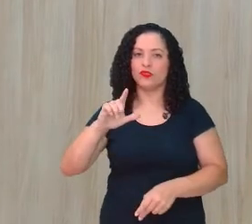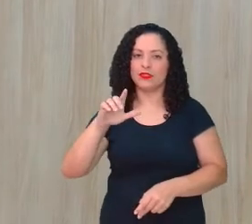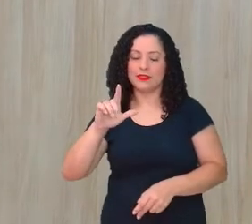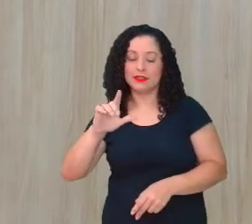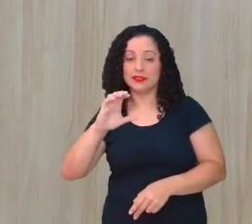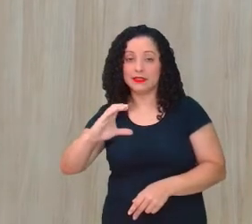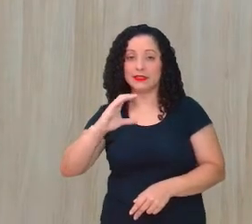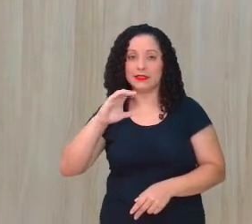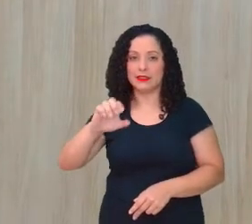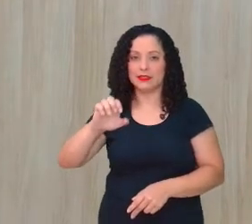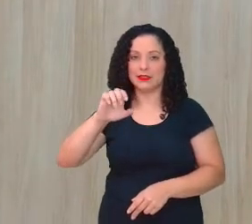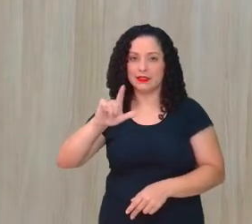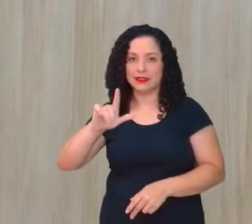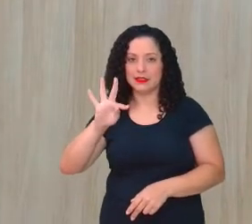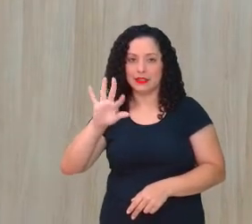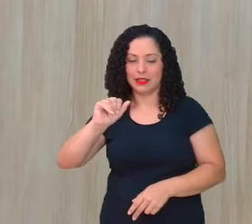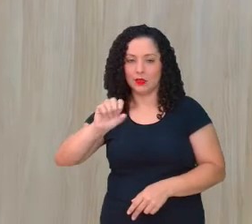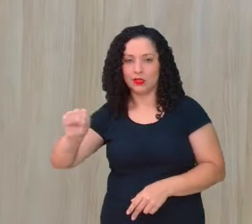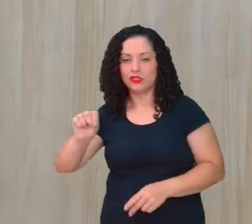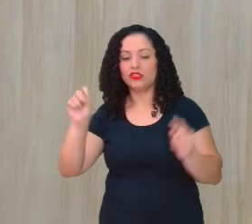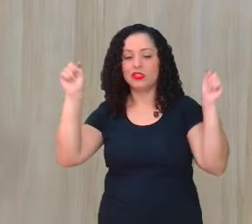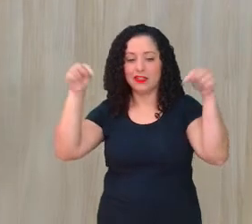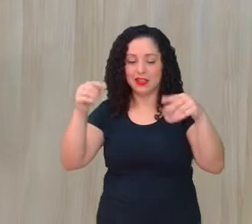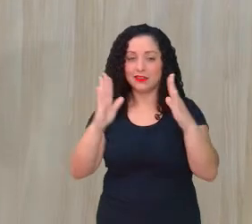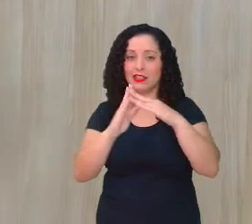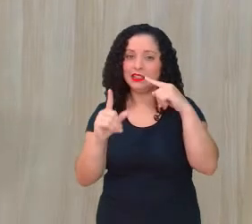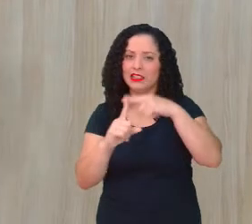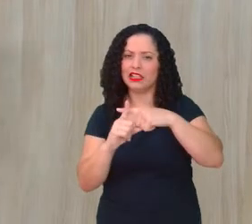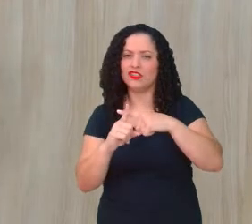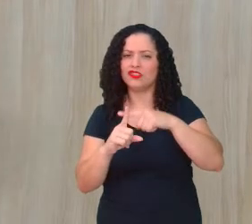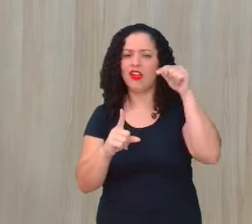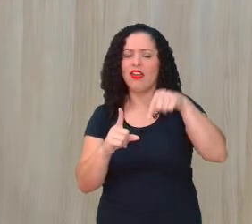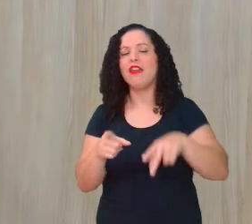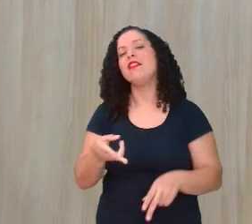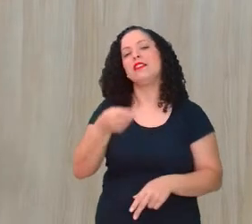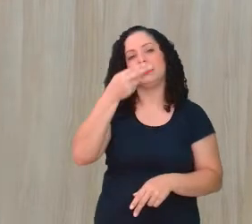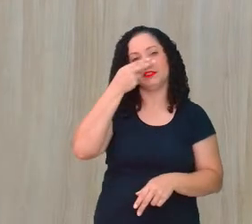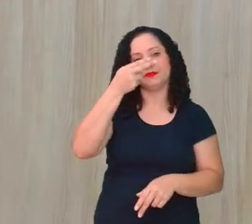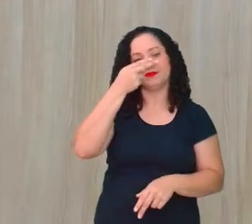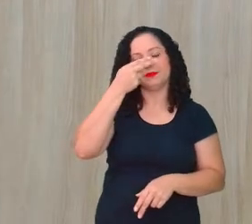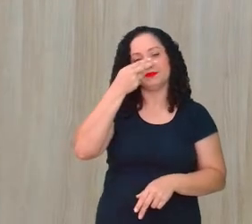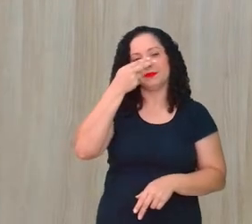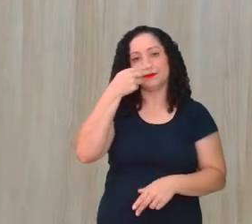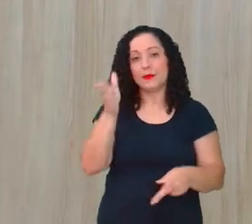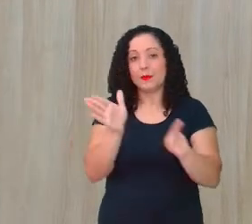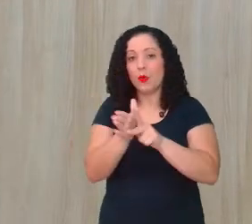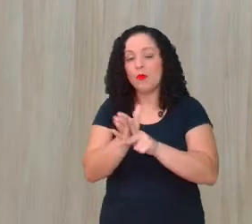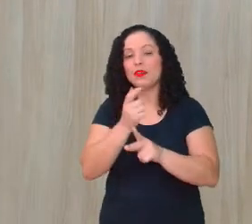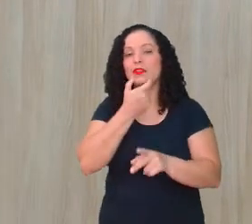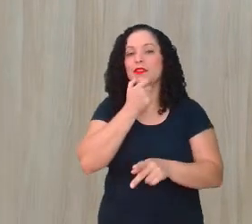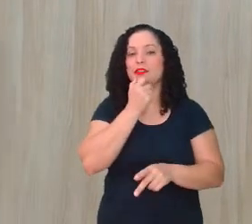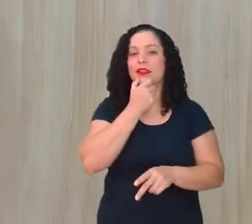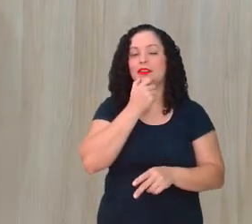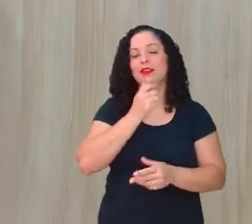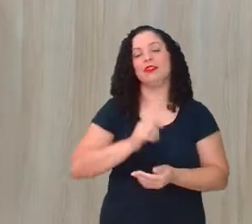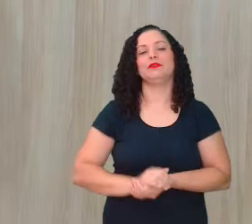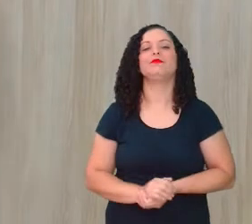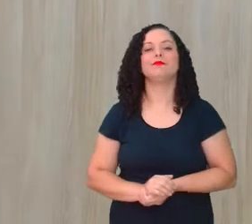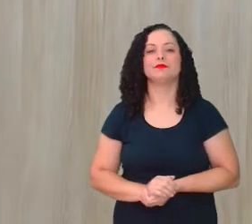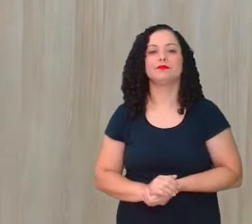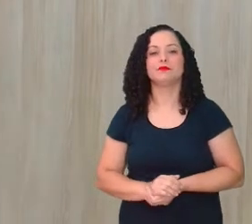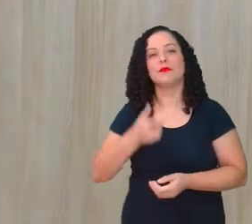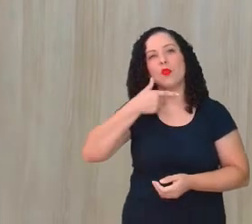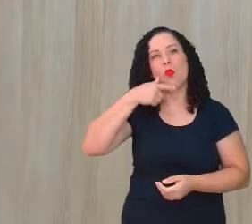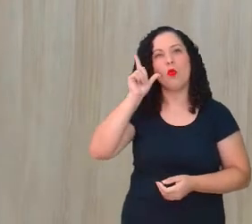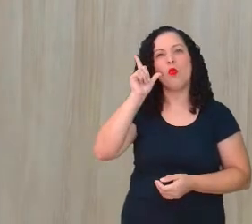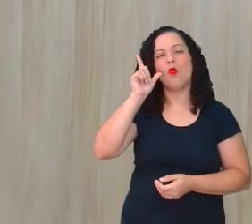Inglaterra, e a igreja anglicana nada mais é do que a igreja cristã da Inglaterra. Recentemente, inclusive